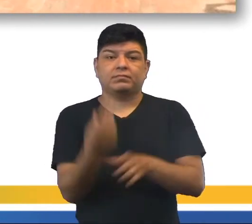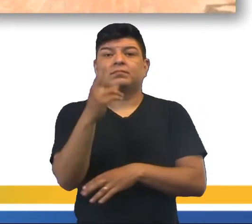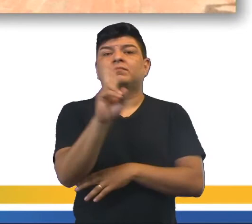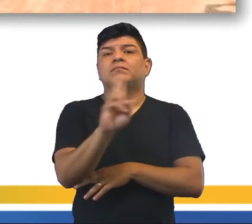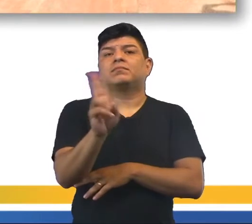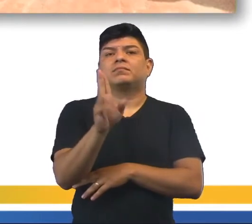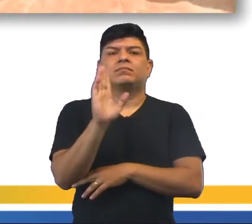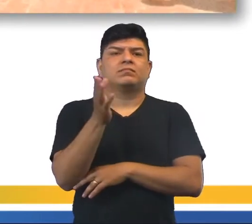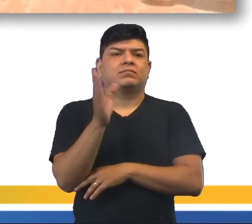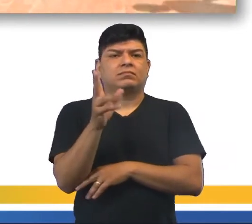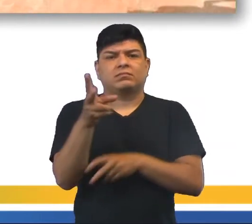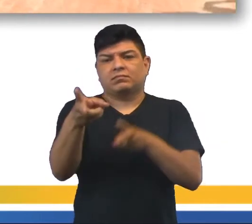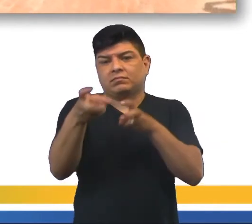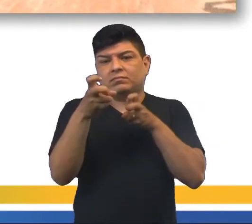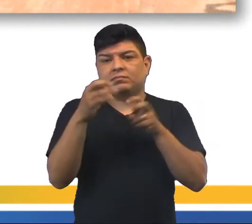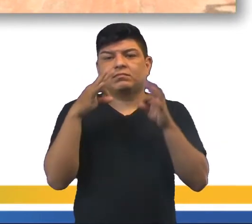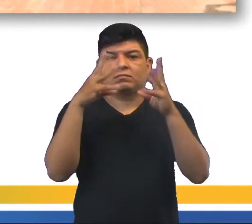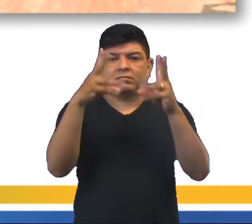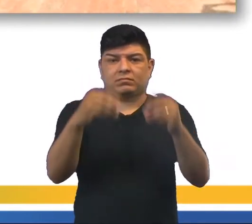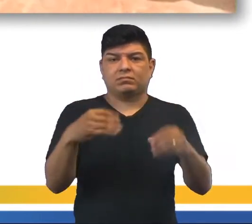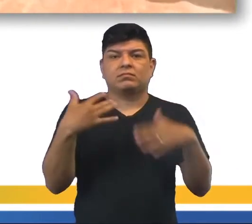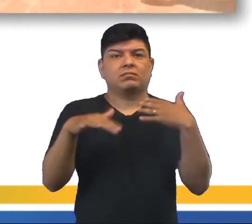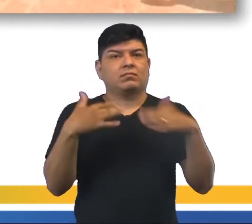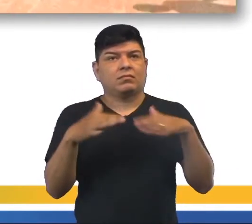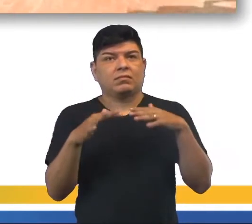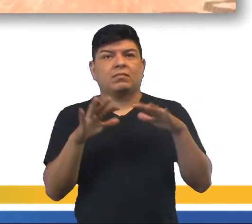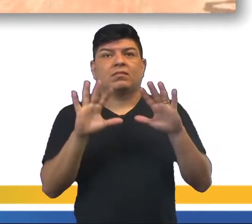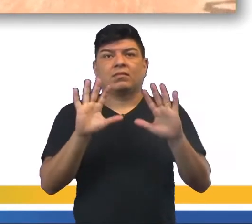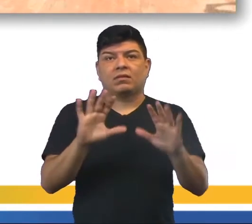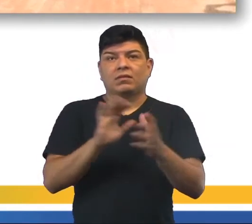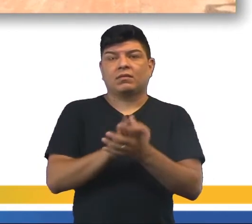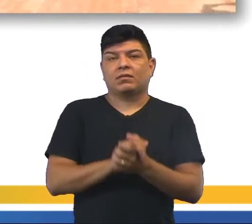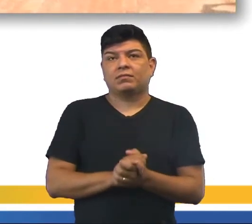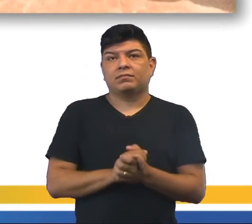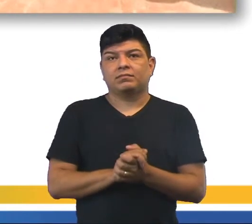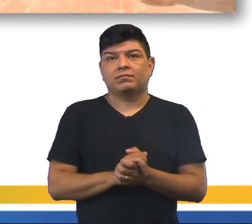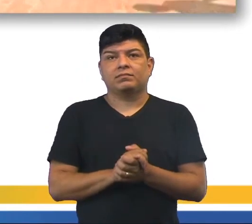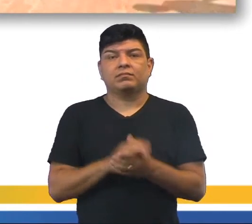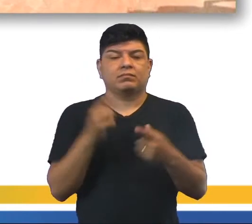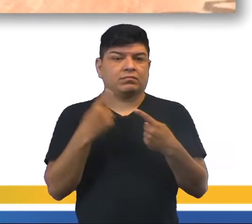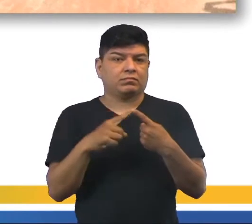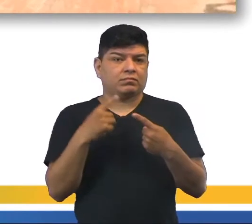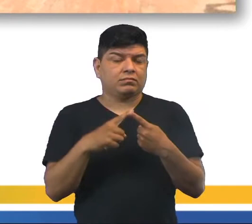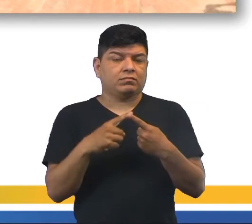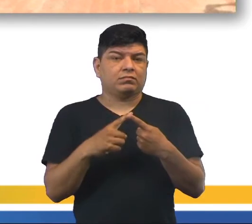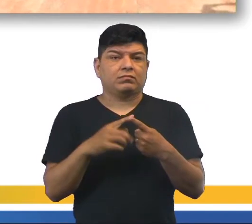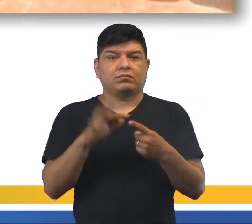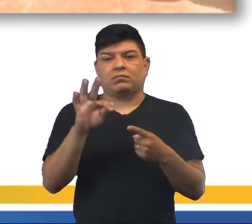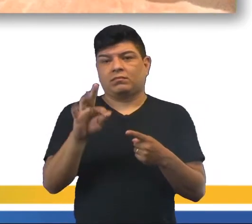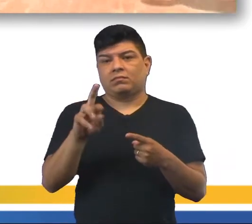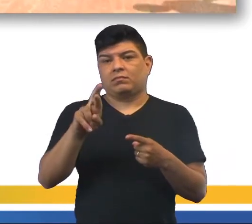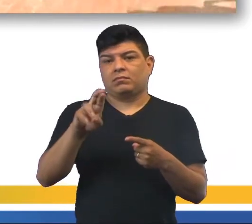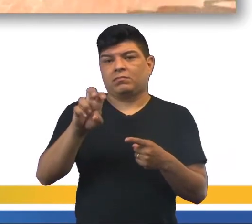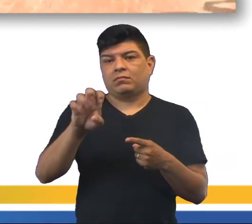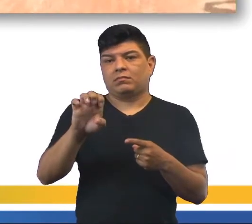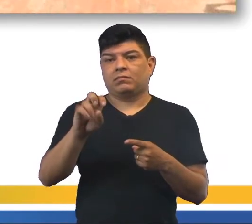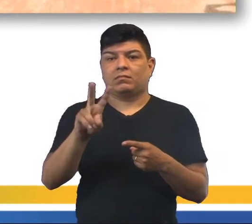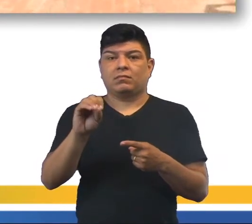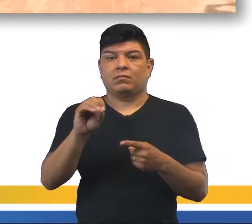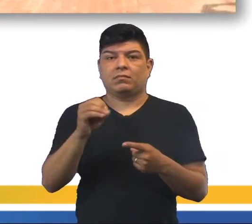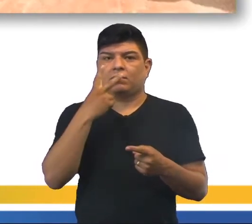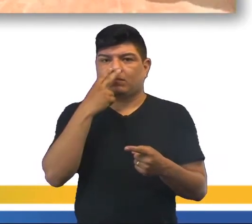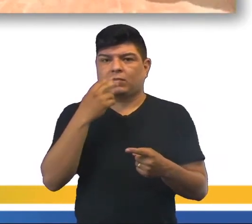já identificada toda a dinâmica e agitação, é que o frevo e derivou da palavra